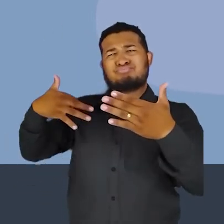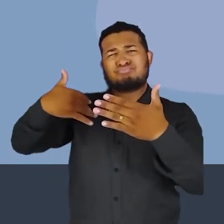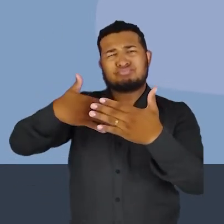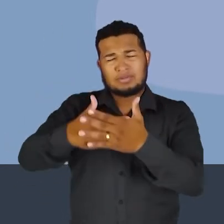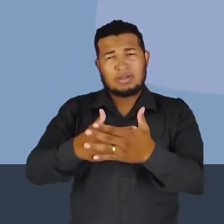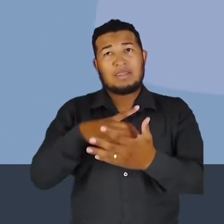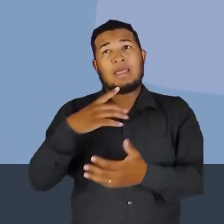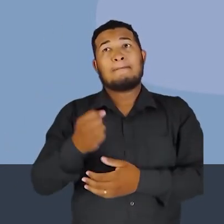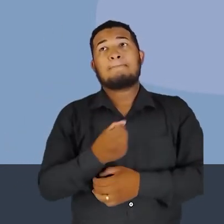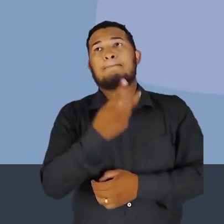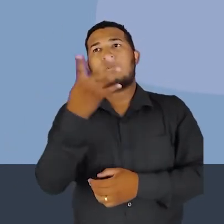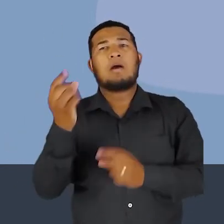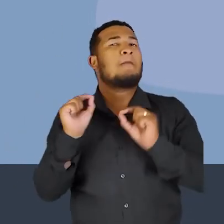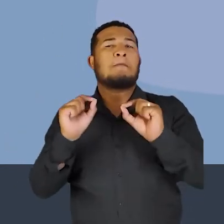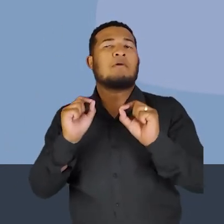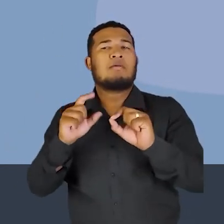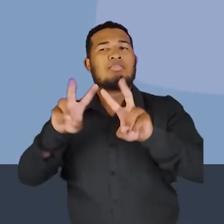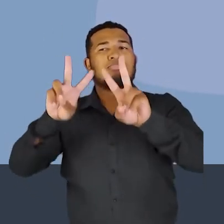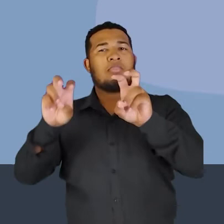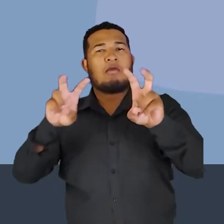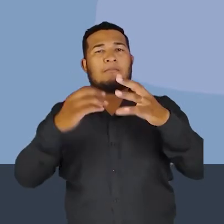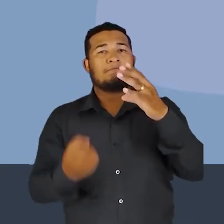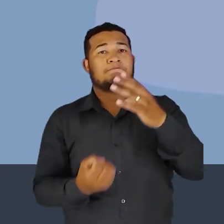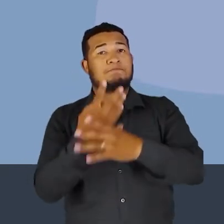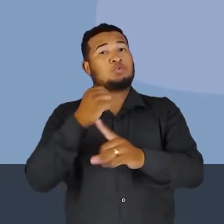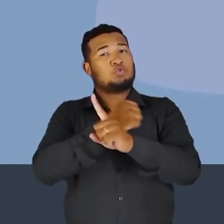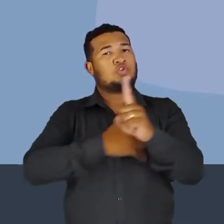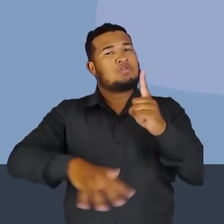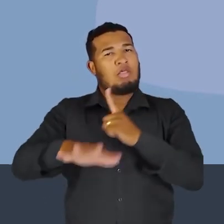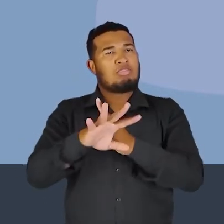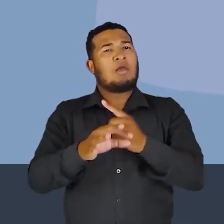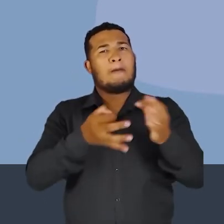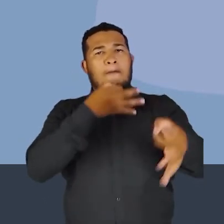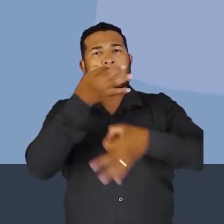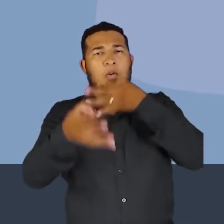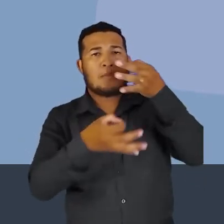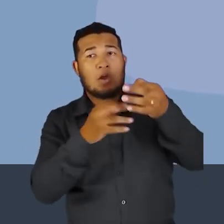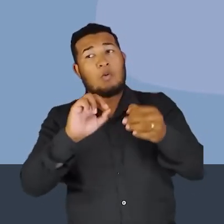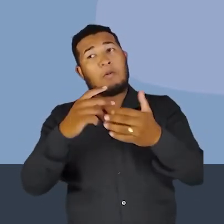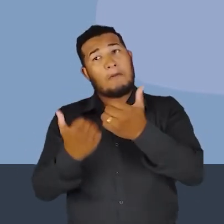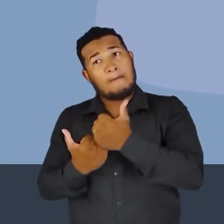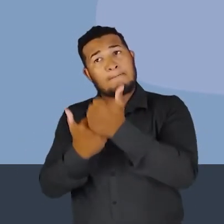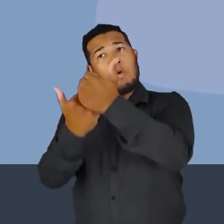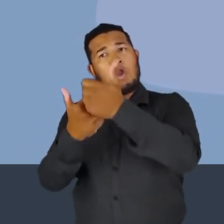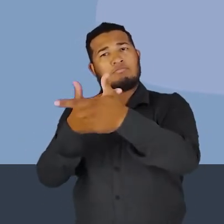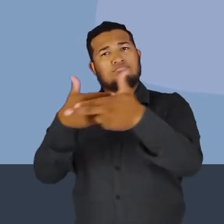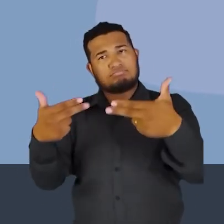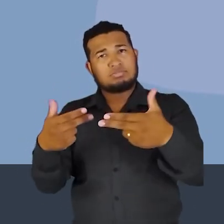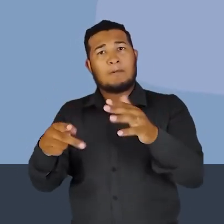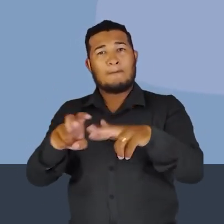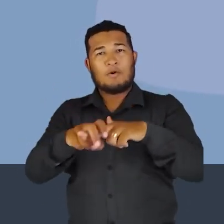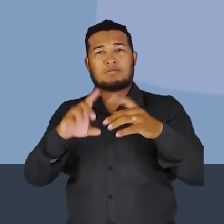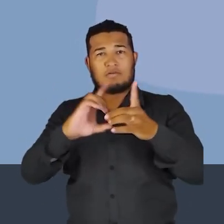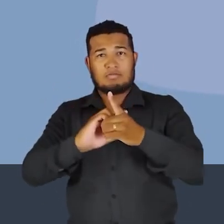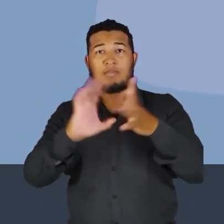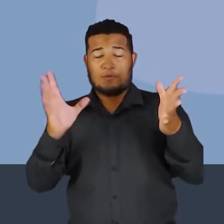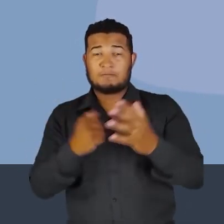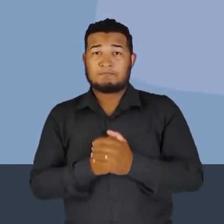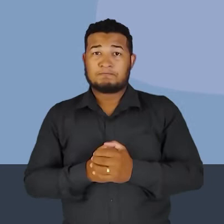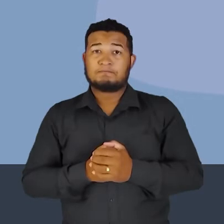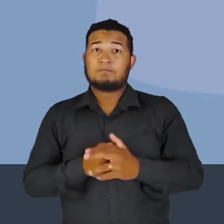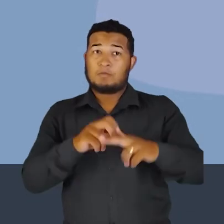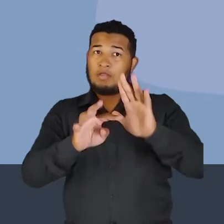para reivindicar algum tema levantado pela sociedade ou até mesmo para apoiar causas em prol da democracia. Neste